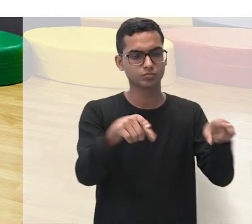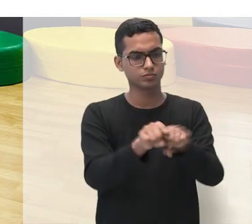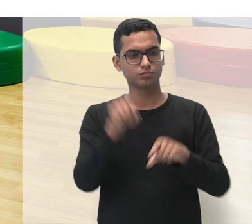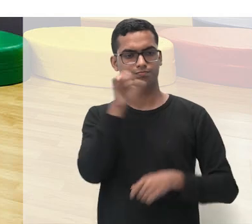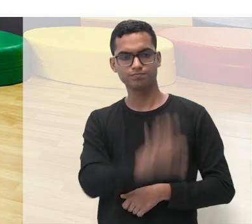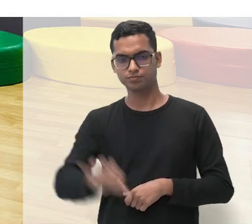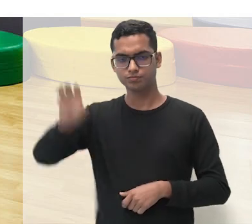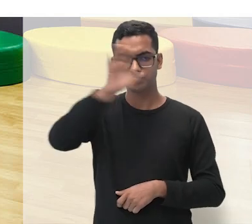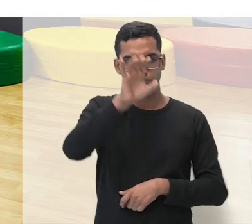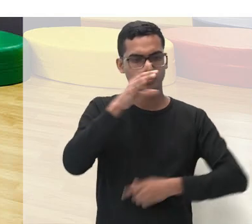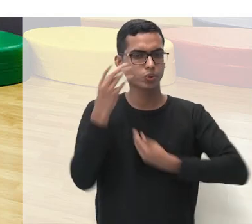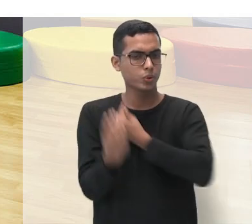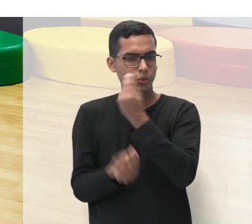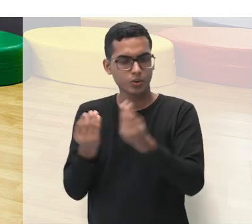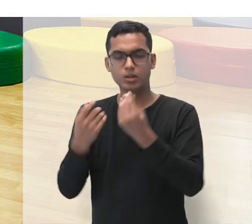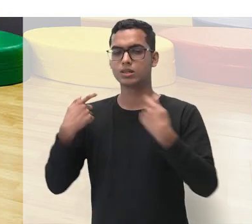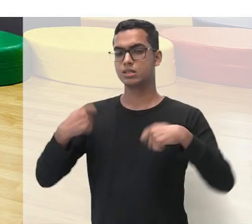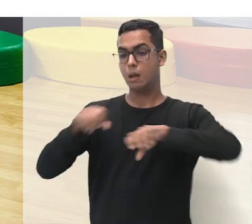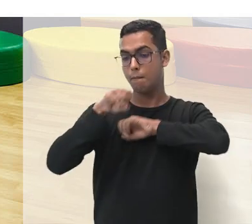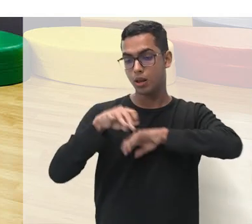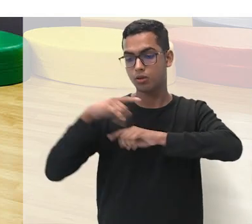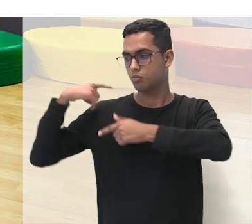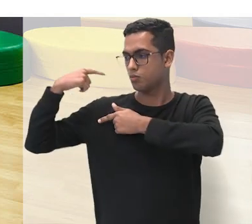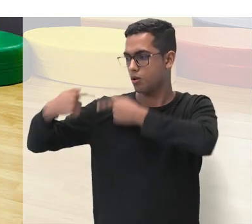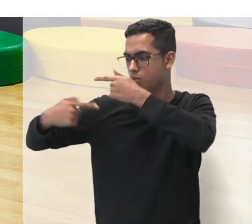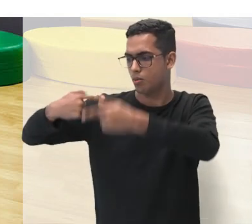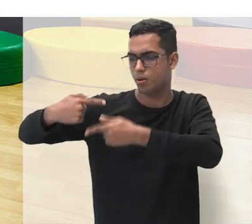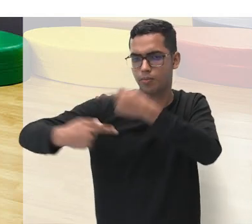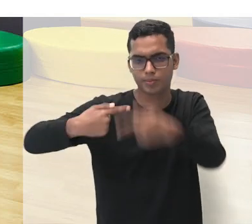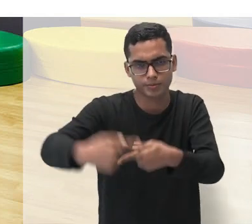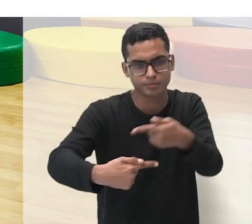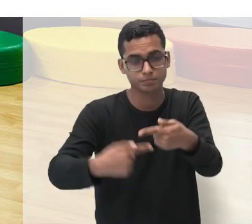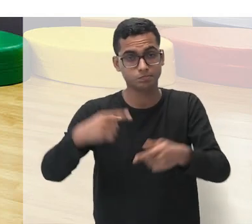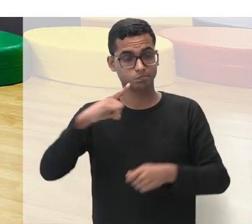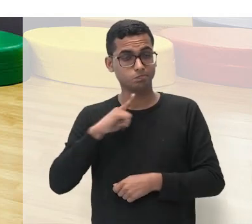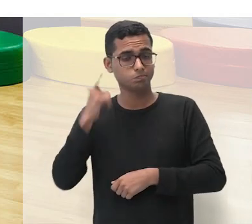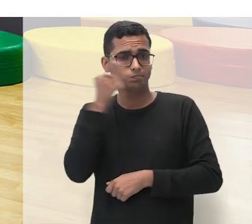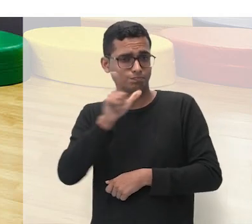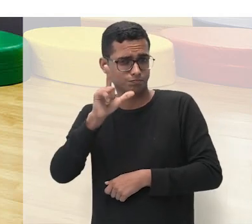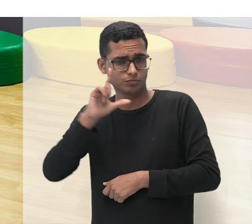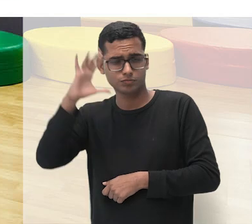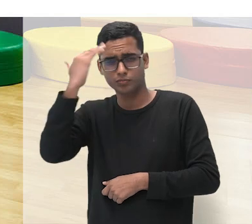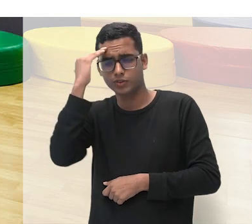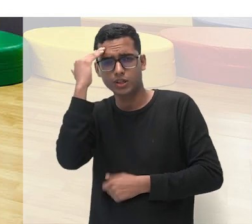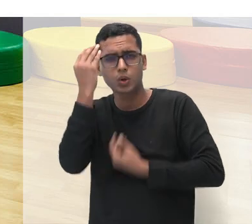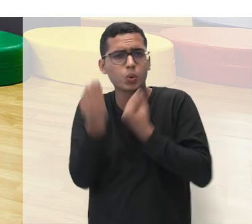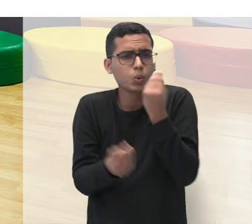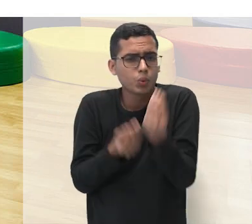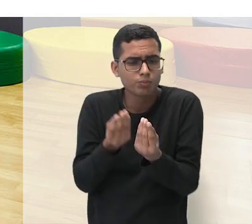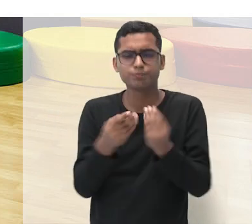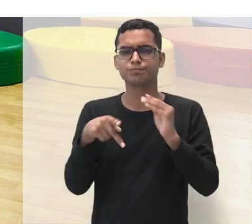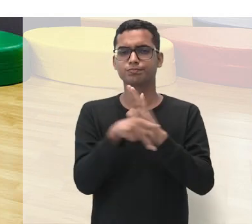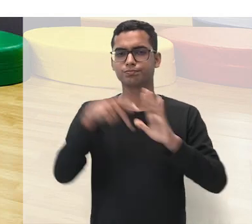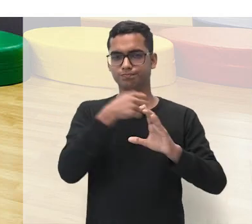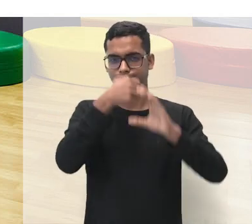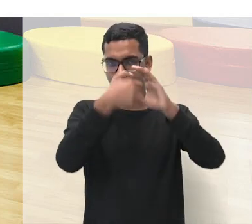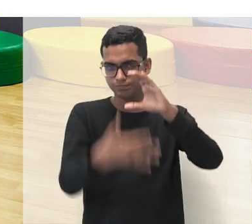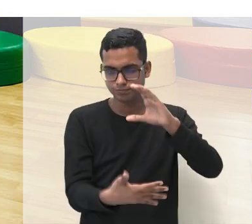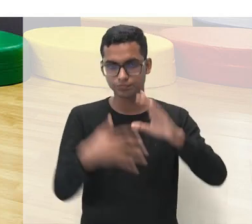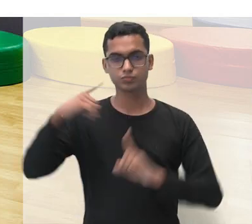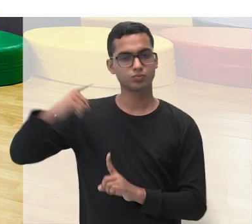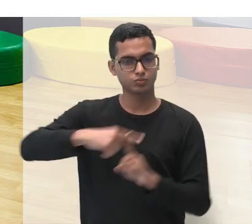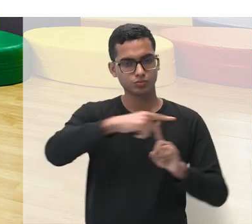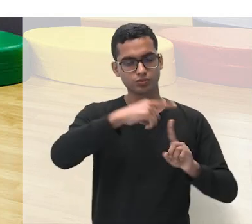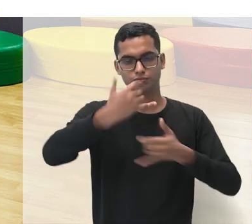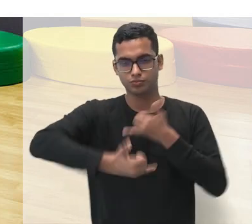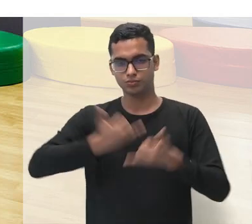E elas são passadas de geração para geração. Mas para vocês entenderem um pouco mais quais são as características desses tipos